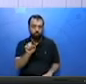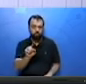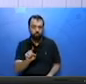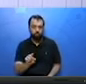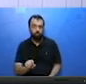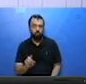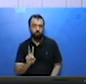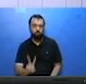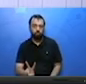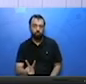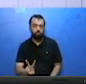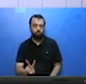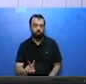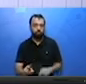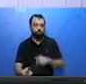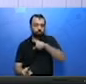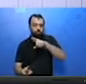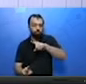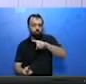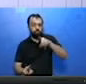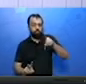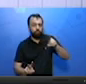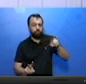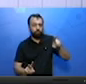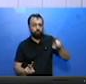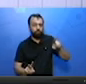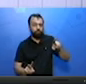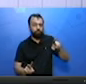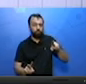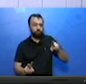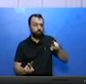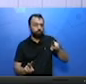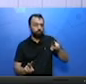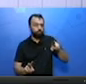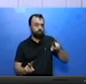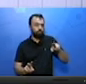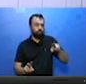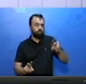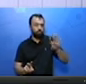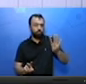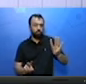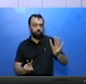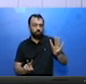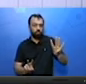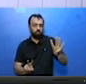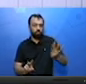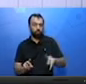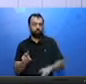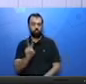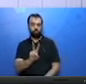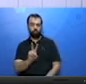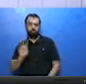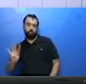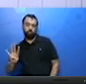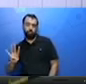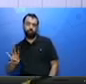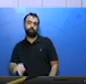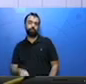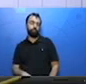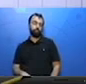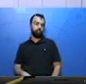2. Prolonguei aqui no Y, 4. Então, é o ponto 2 e 4.